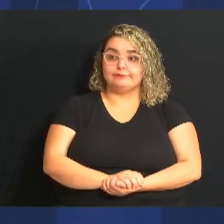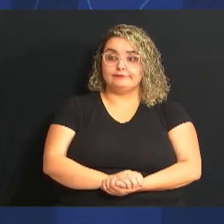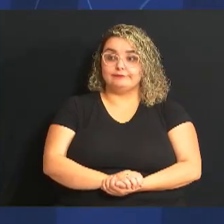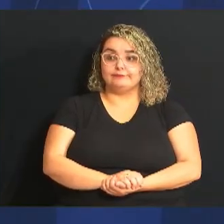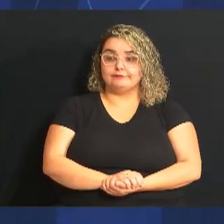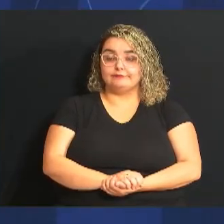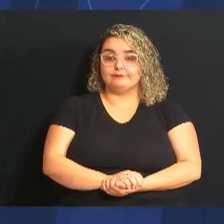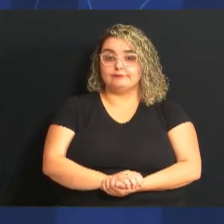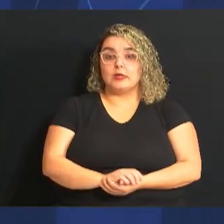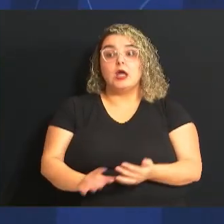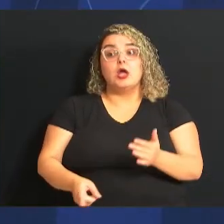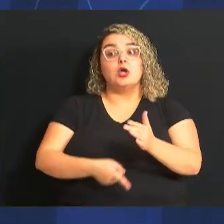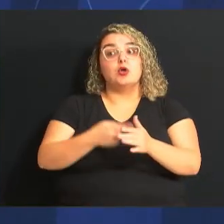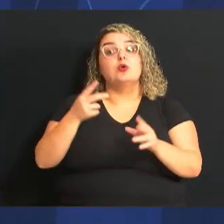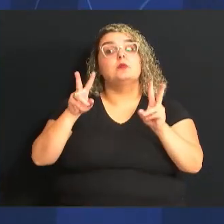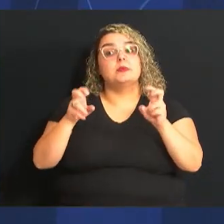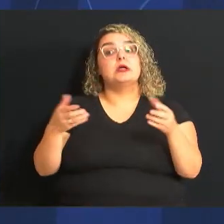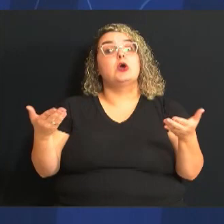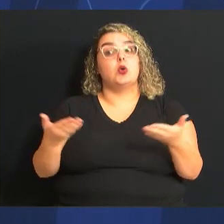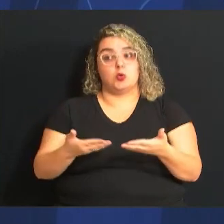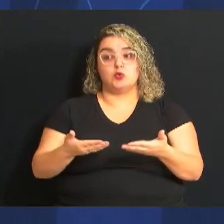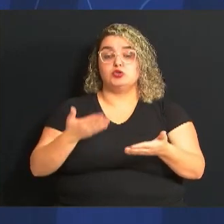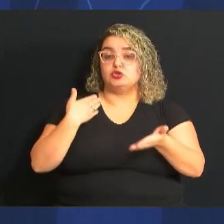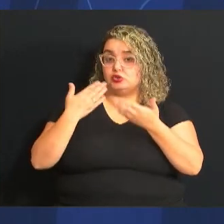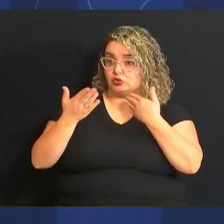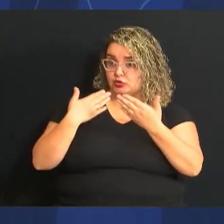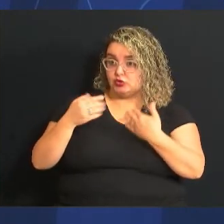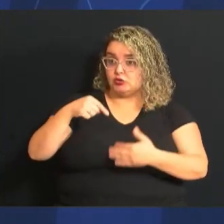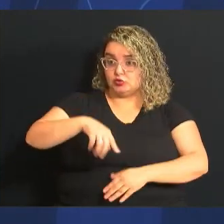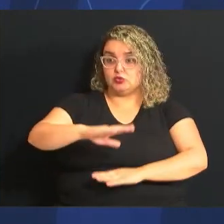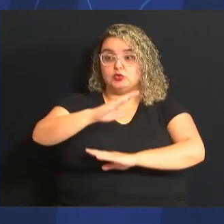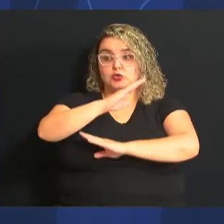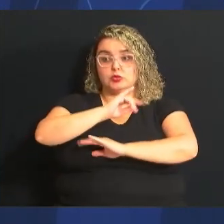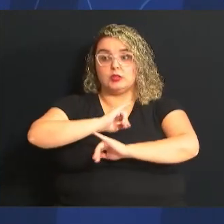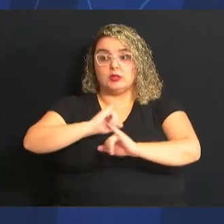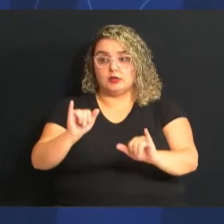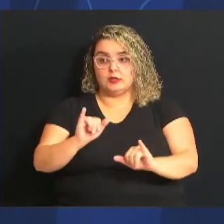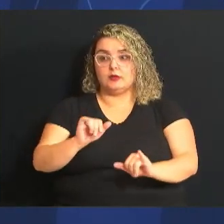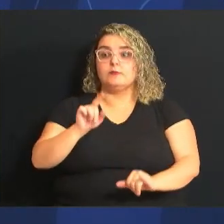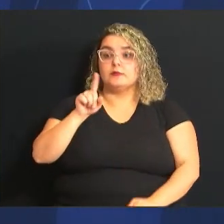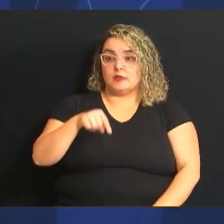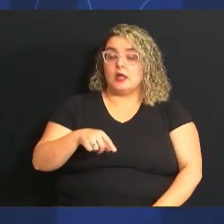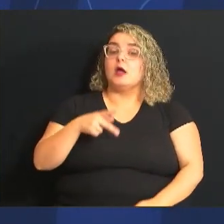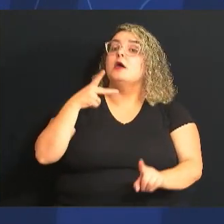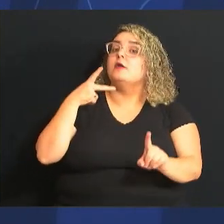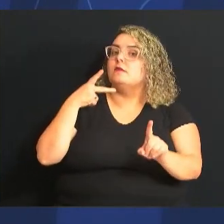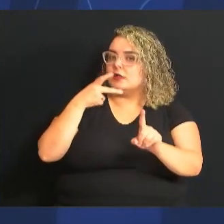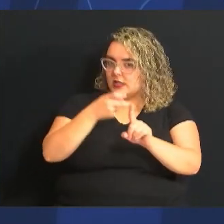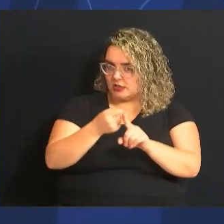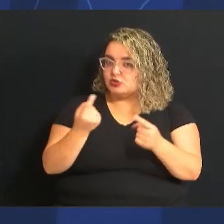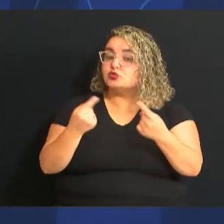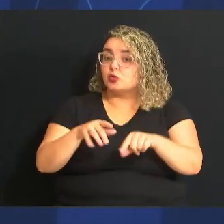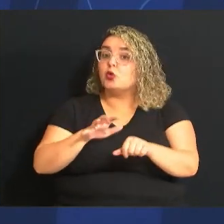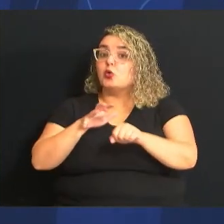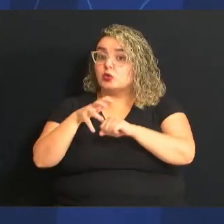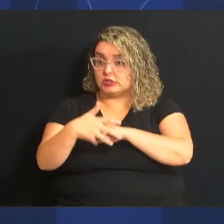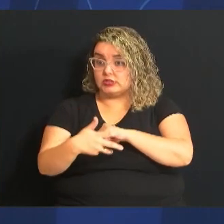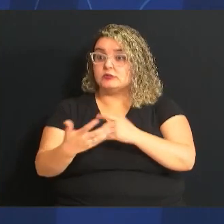E o primeiro assunto que nós vamos abordar aqui no Câmara Notícia é a vacinação contra a